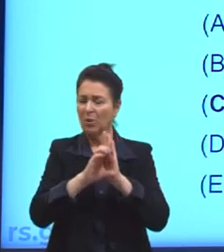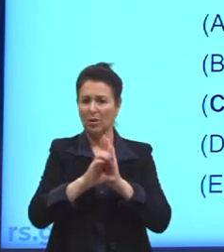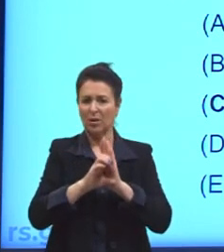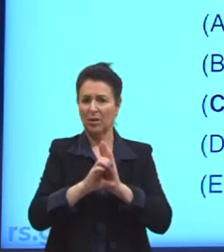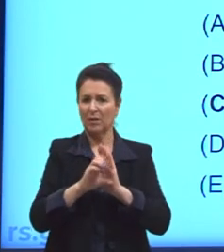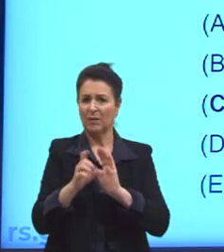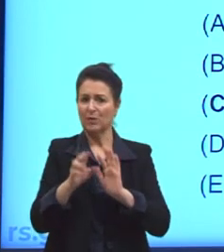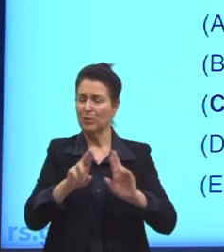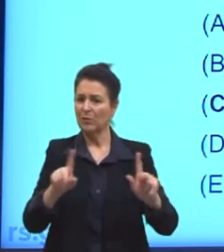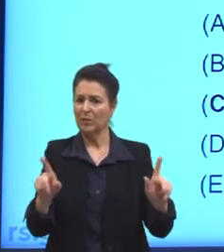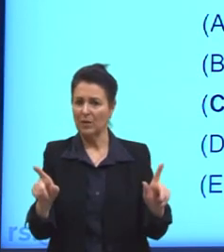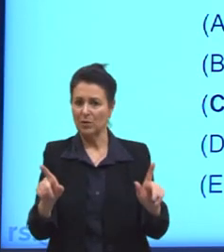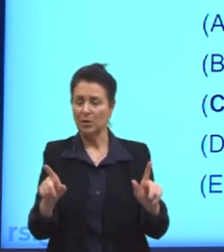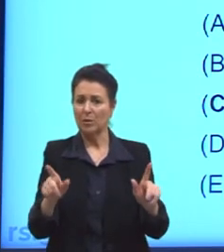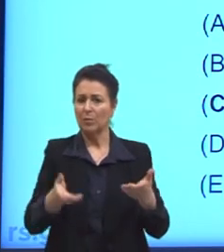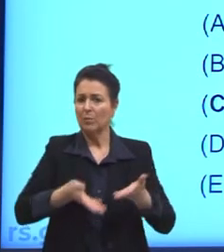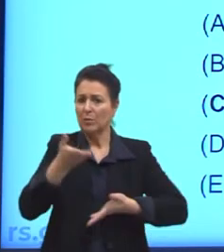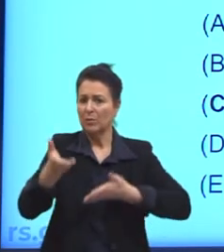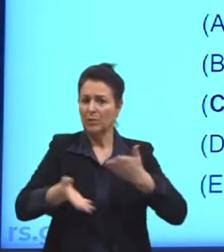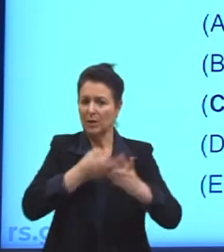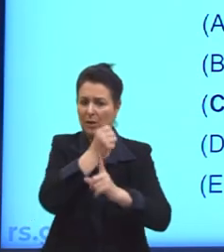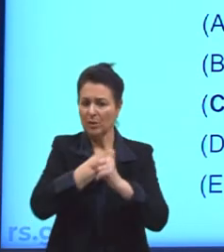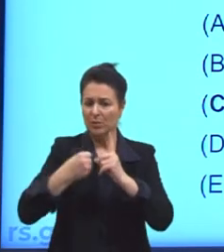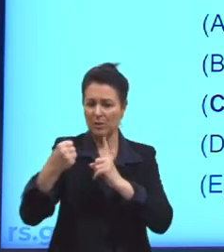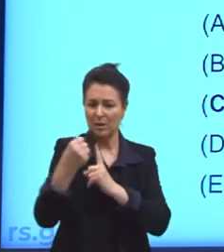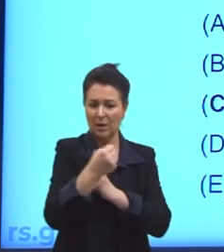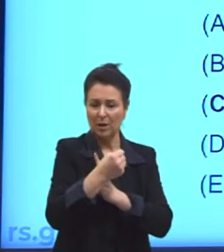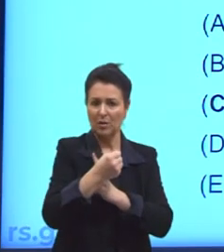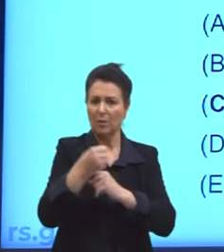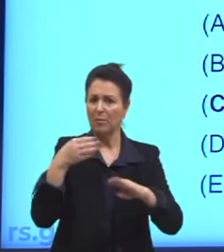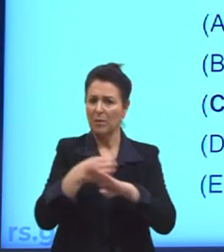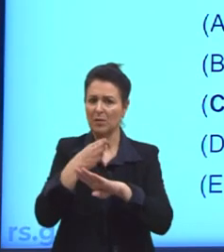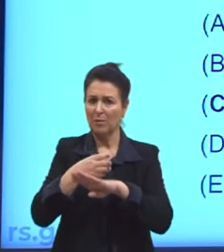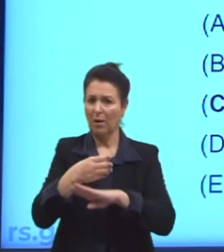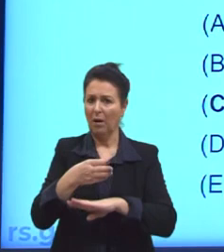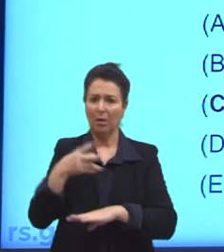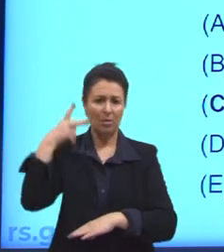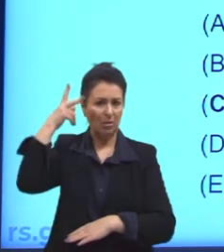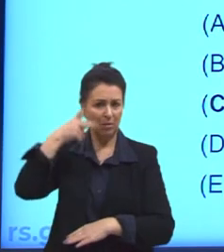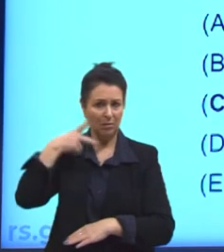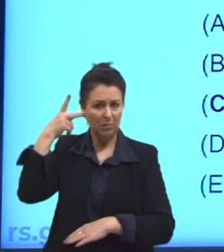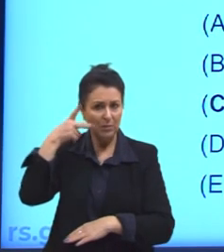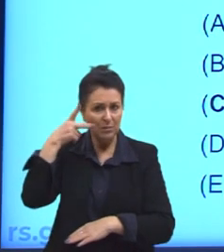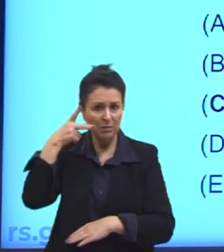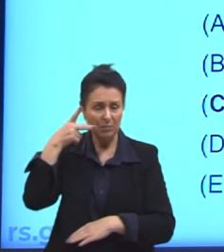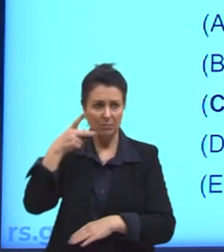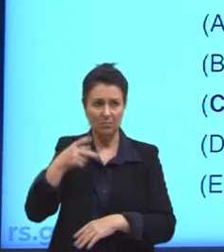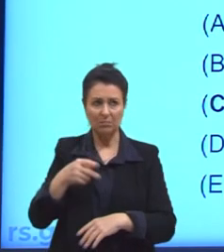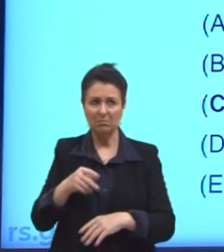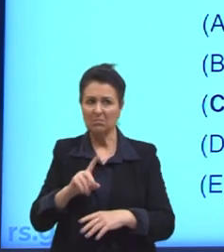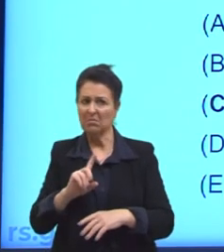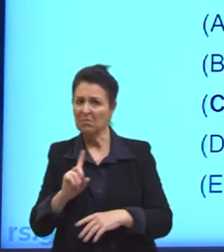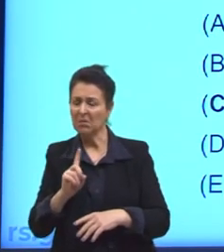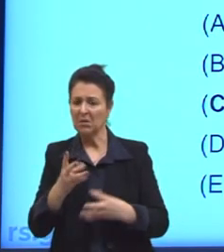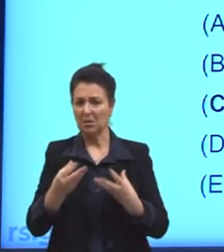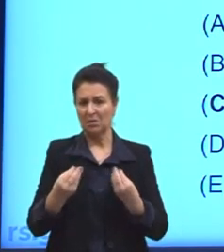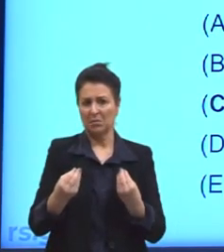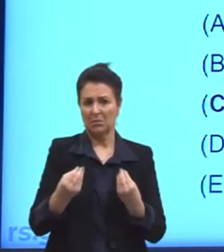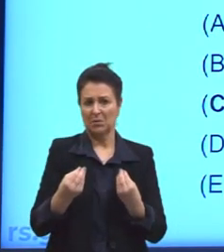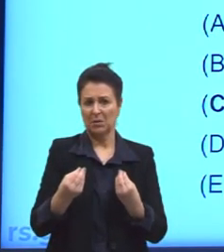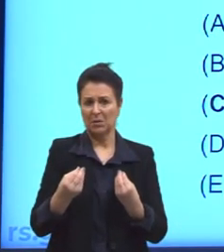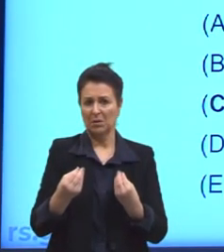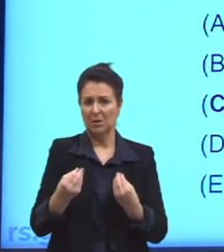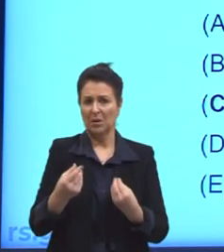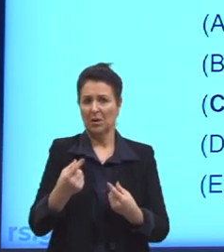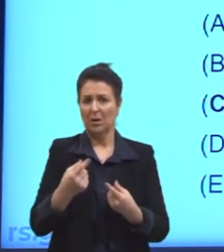a promover a atuação da sociedade civil na vida política na até um certo. Não muito né é que